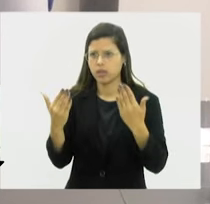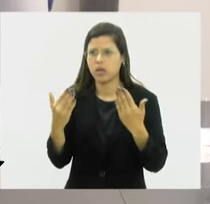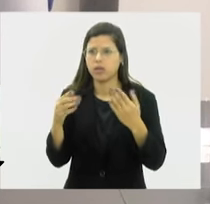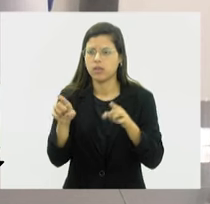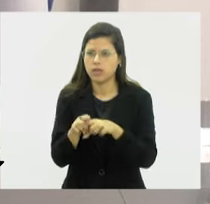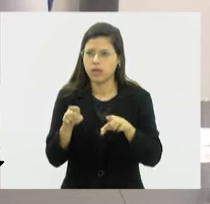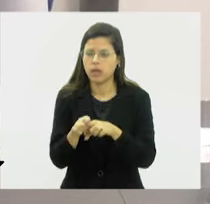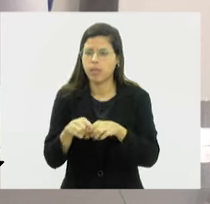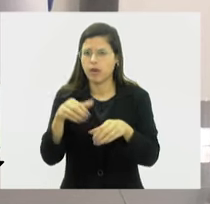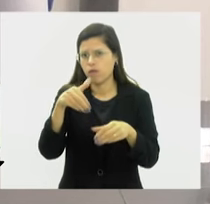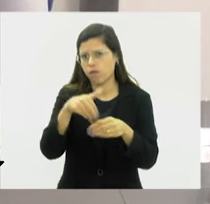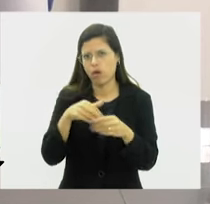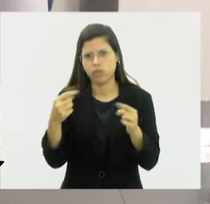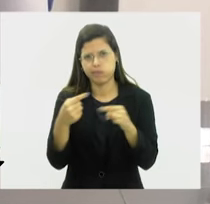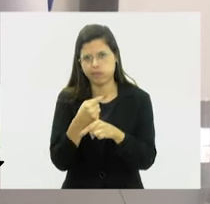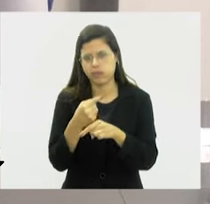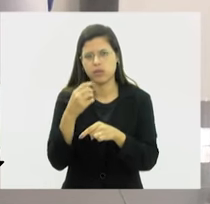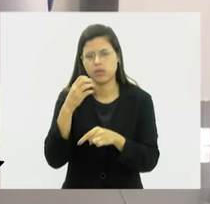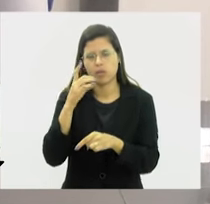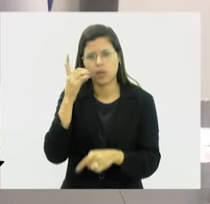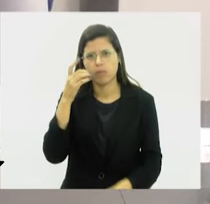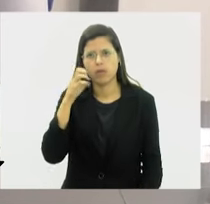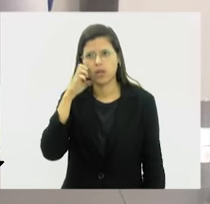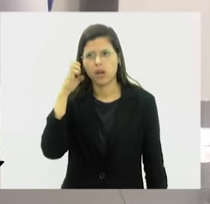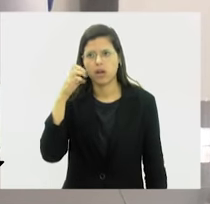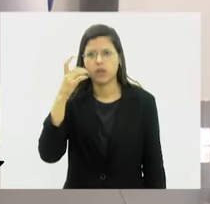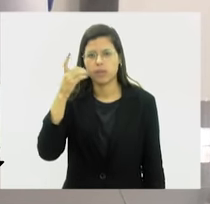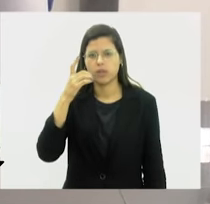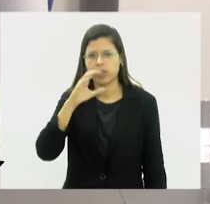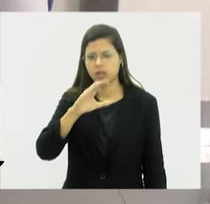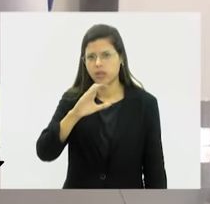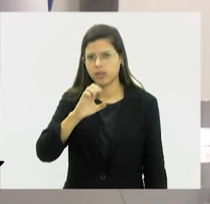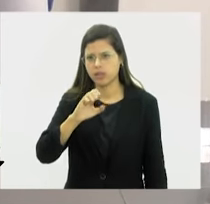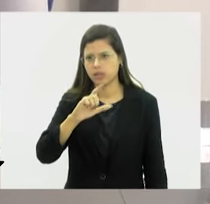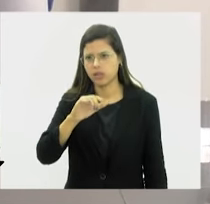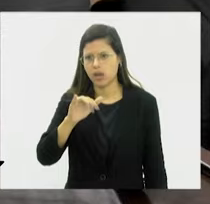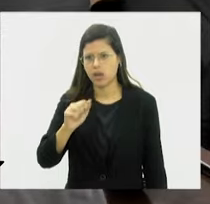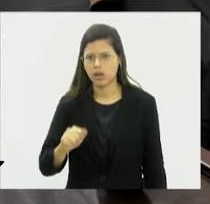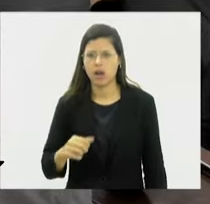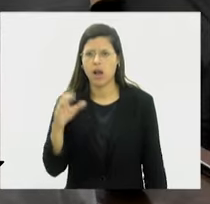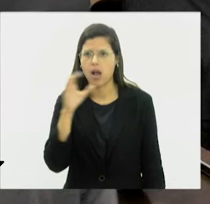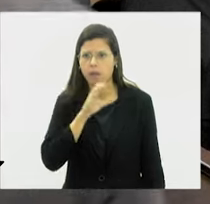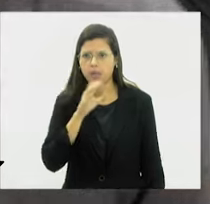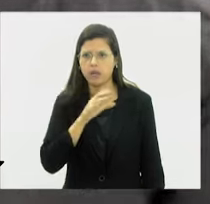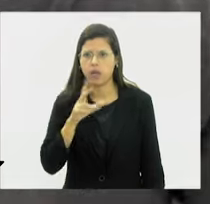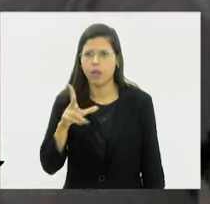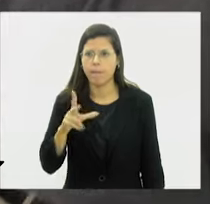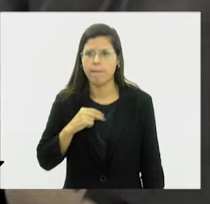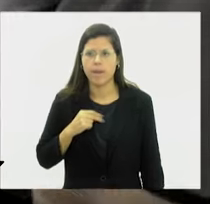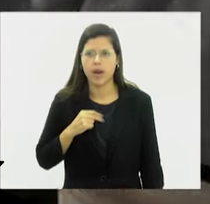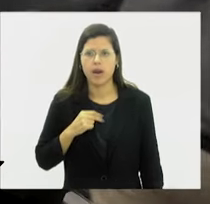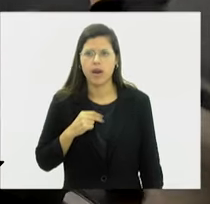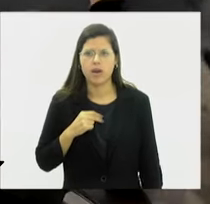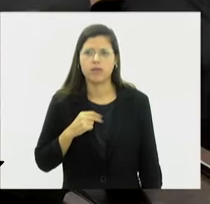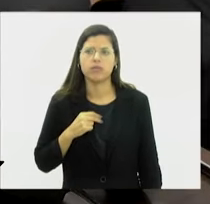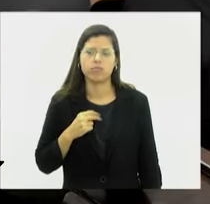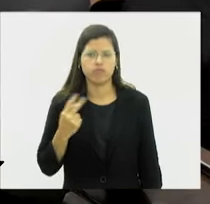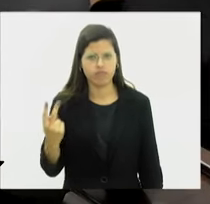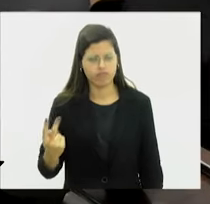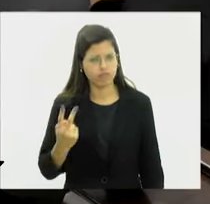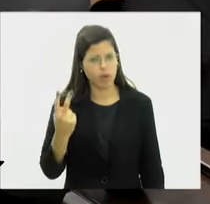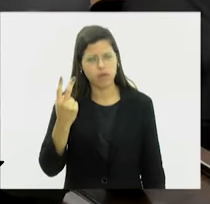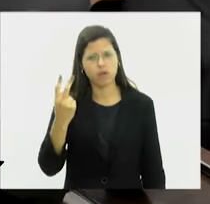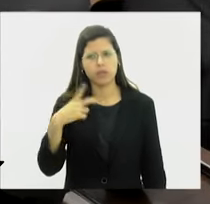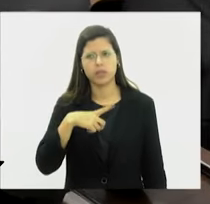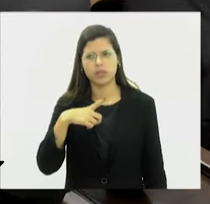divergência da deputada Élica. Presidente. Em discussão, deputada Célia. É muito rapidamente. O mérito realmente ele é valoroso, né,